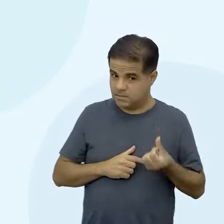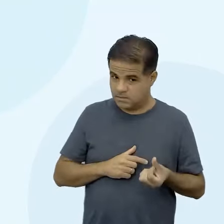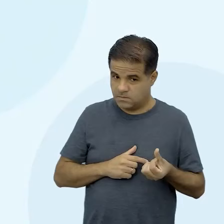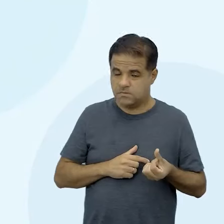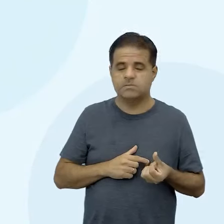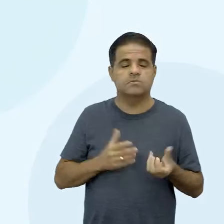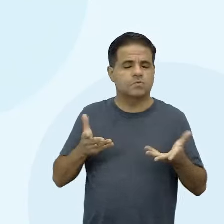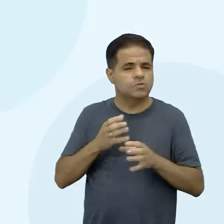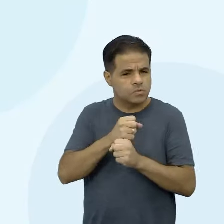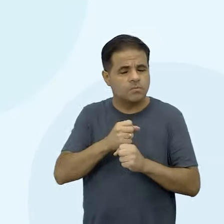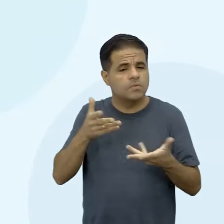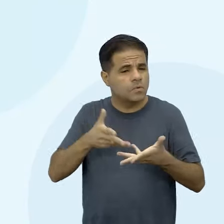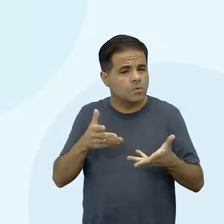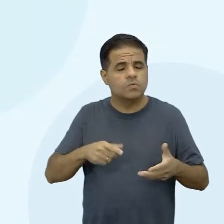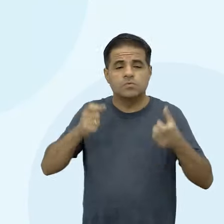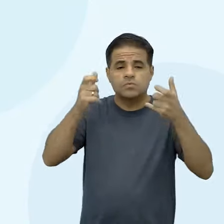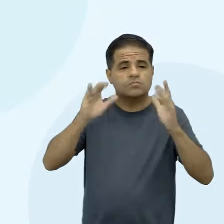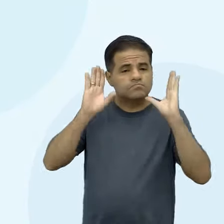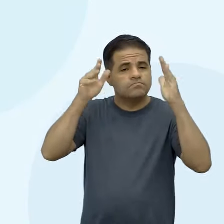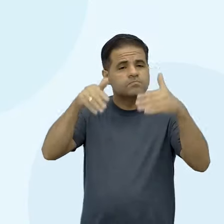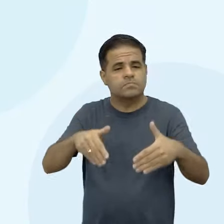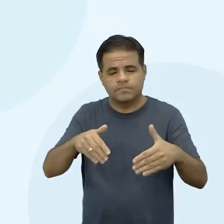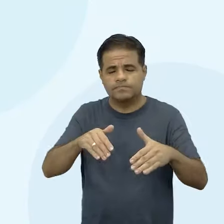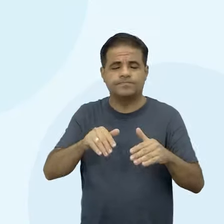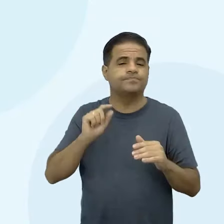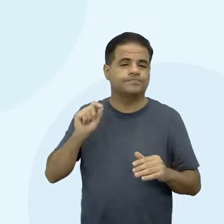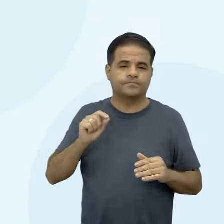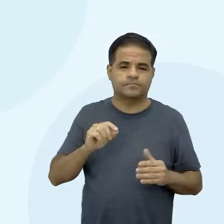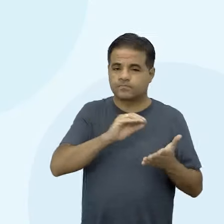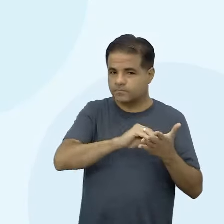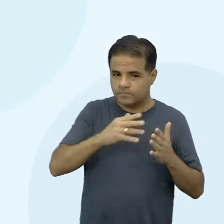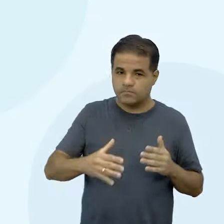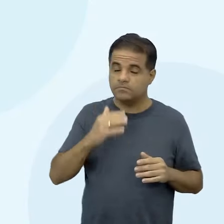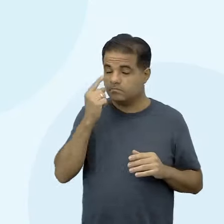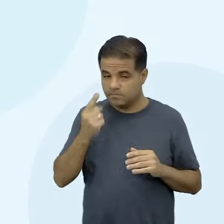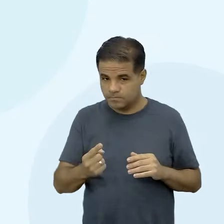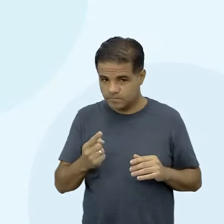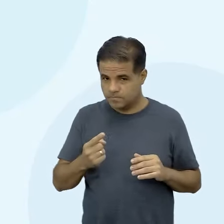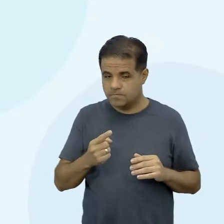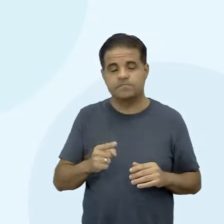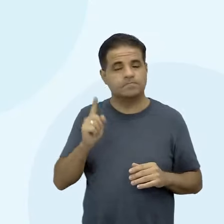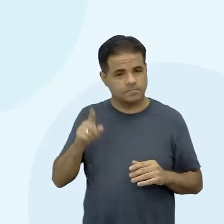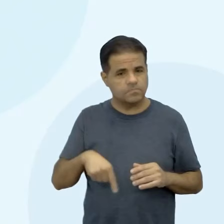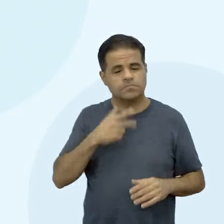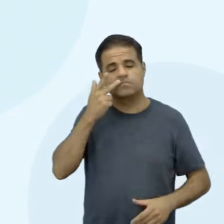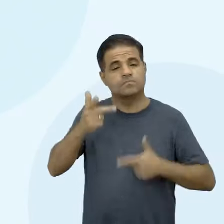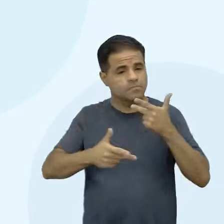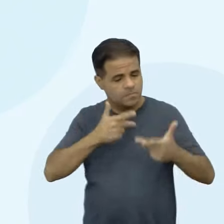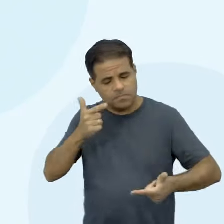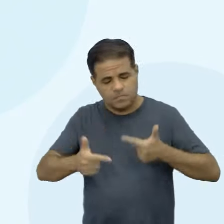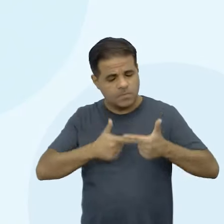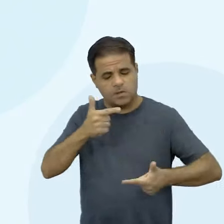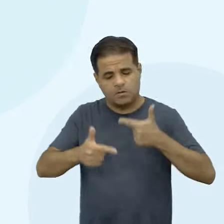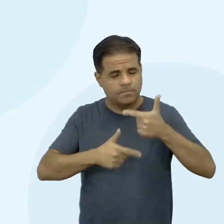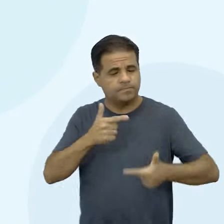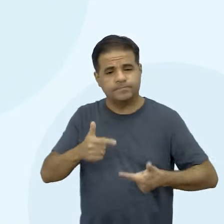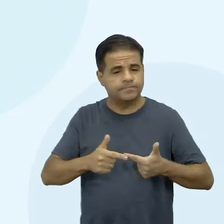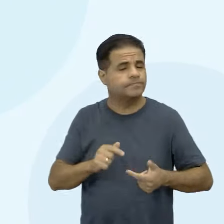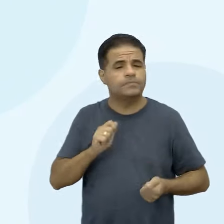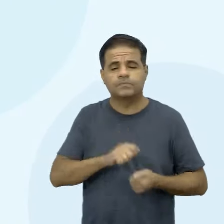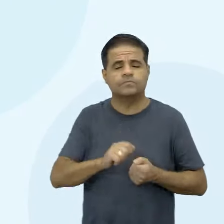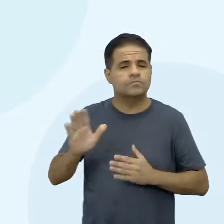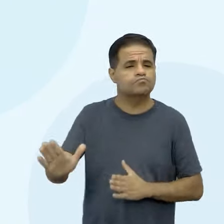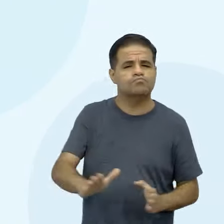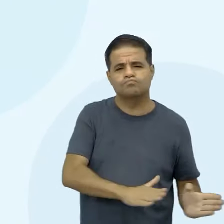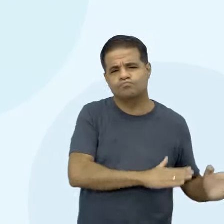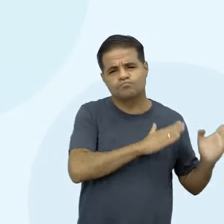unidades, mas hoje a gente vai enfatizar a unidade curricular 1, né, que a gente vai trabalhar ela ao